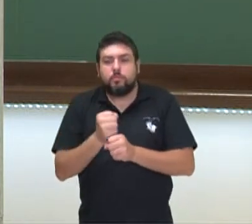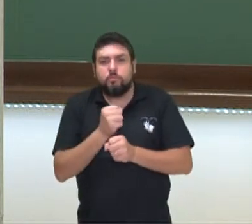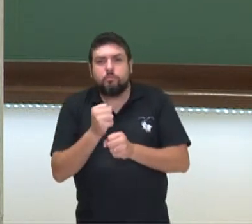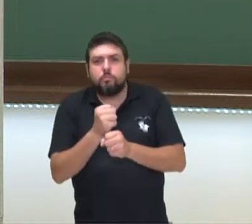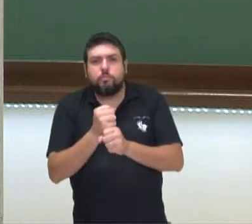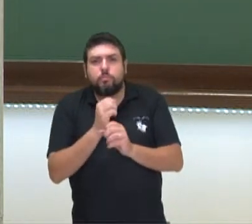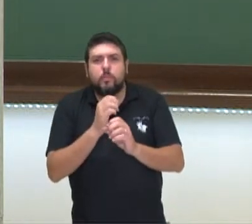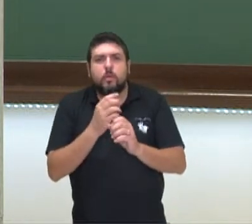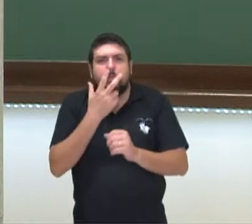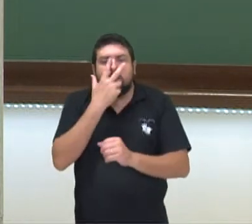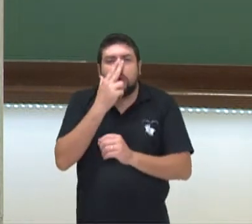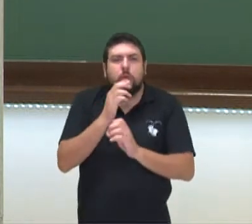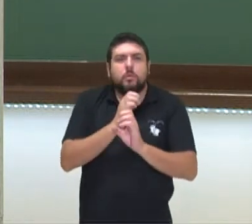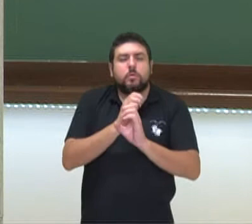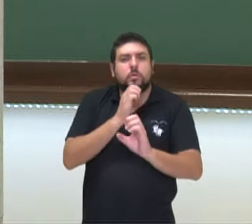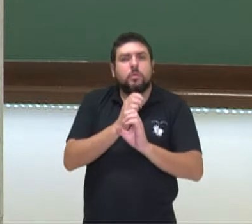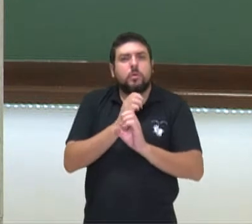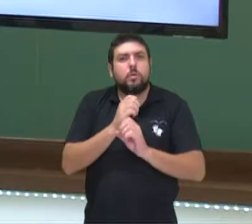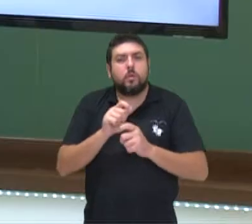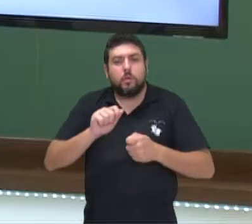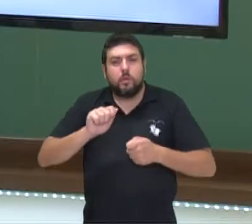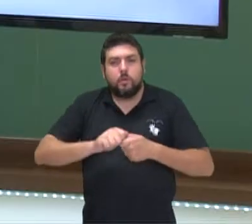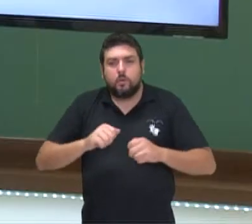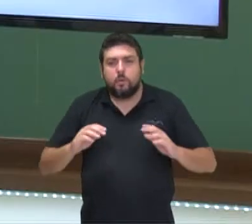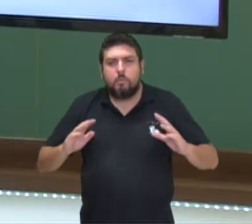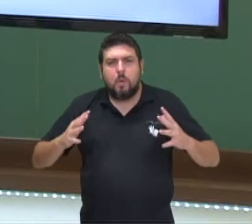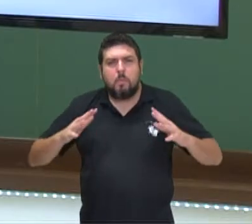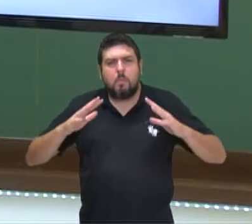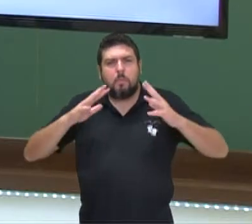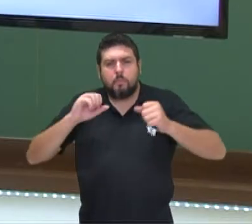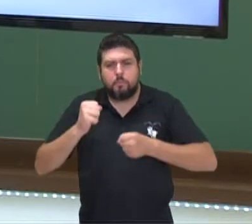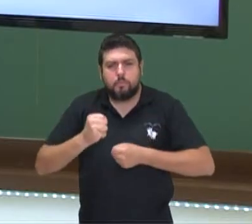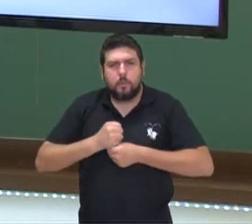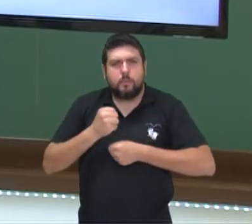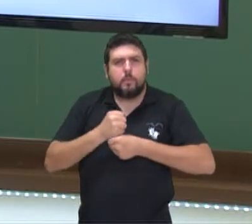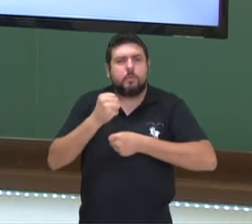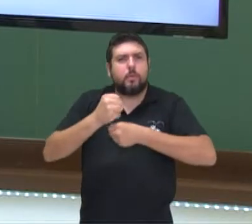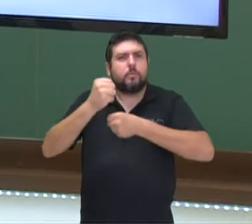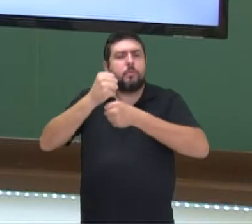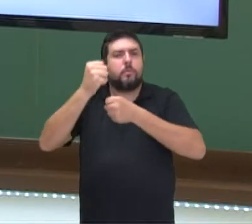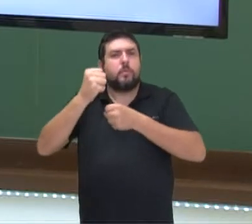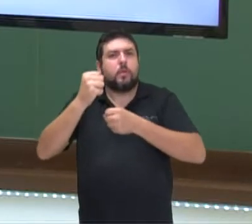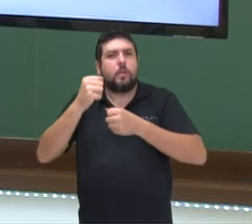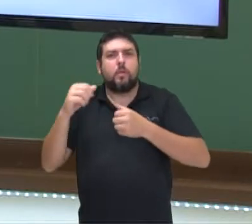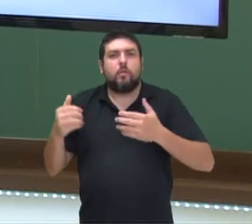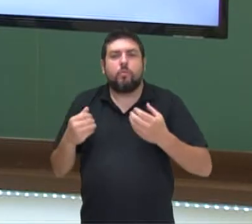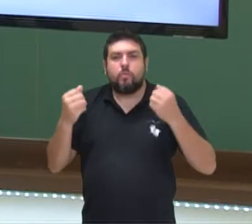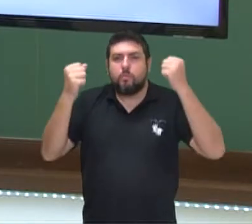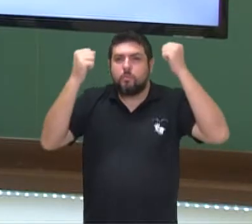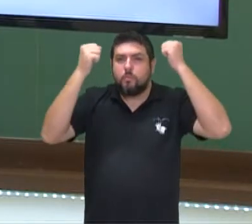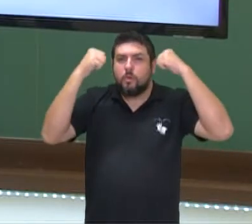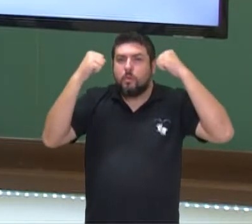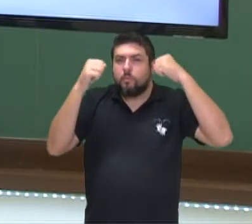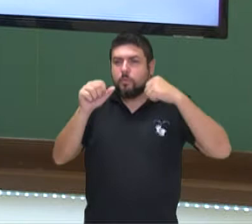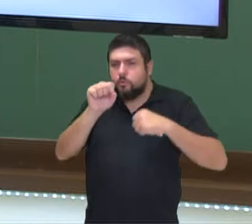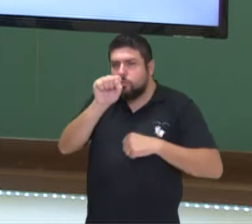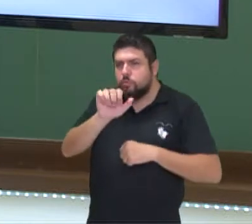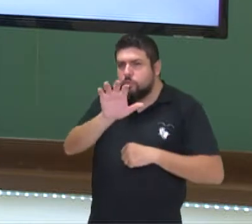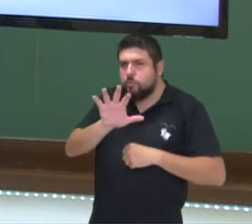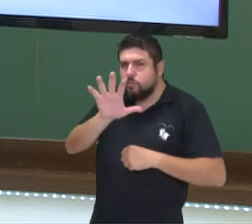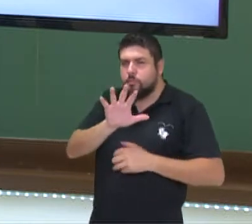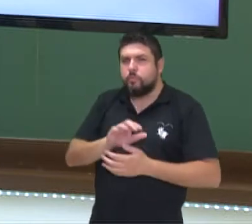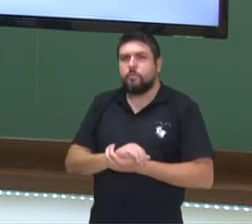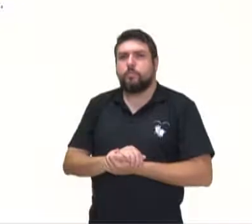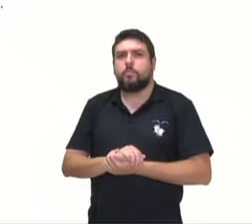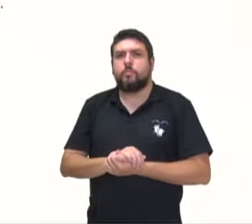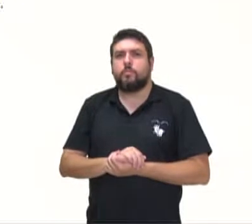se constrói essas grandes obras arquitetônicas na América Central, no sul do México, onde o Império Maia se localizava.